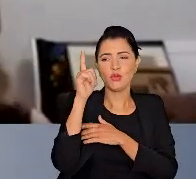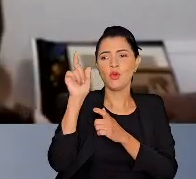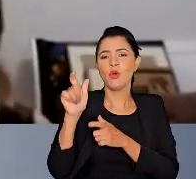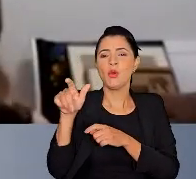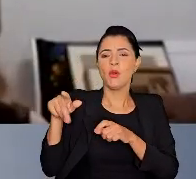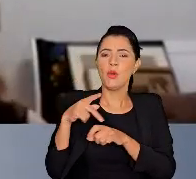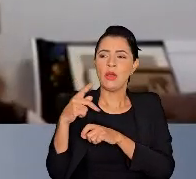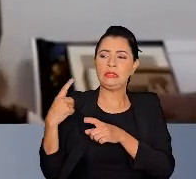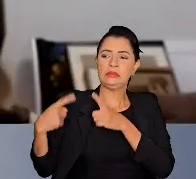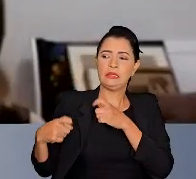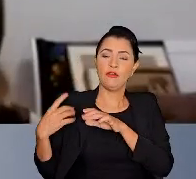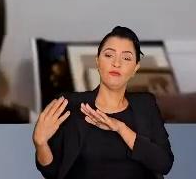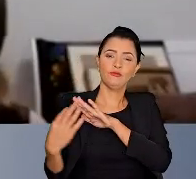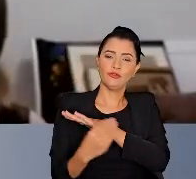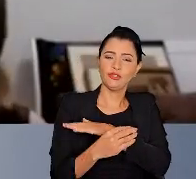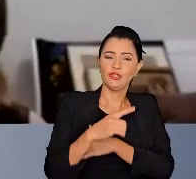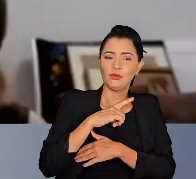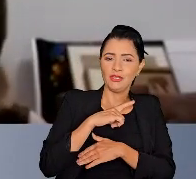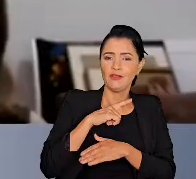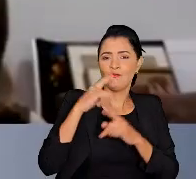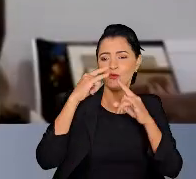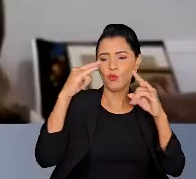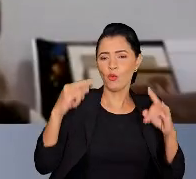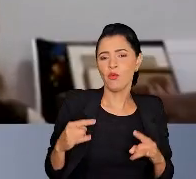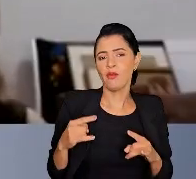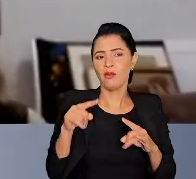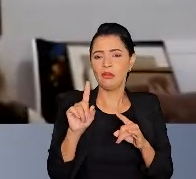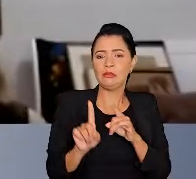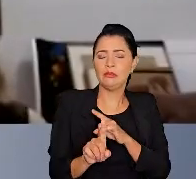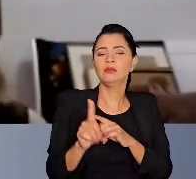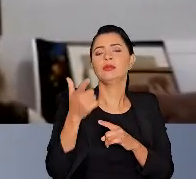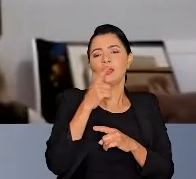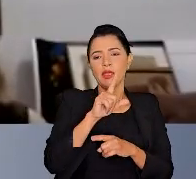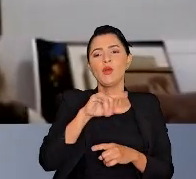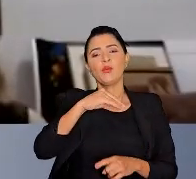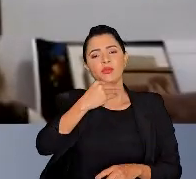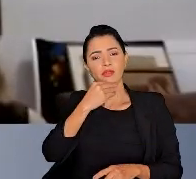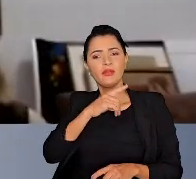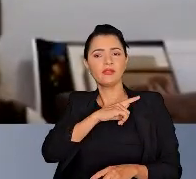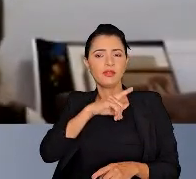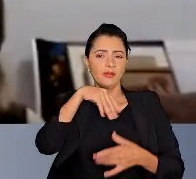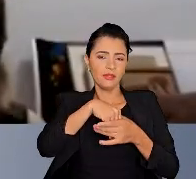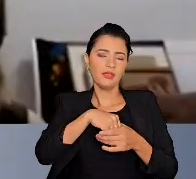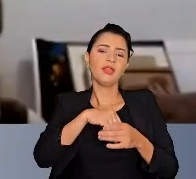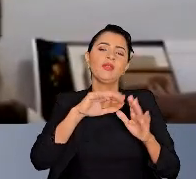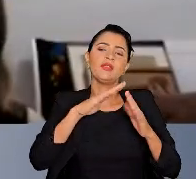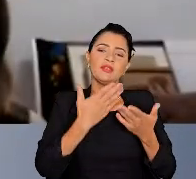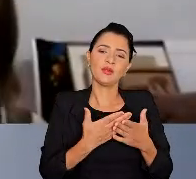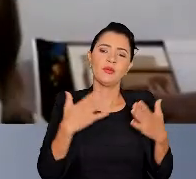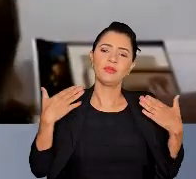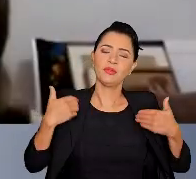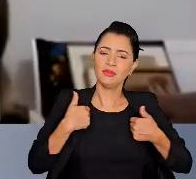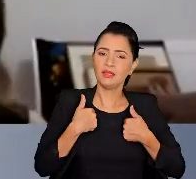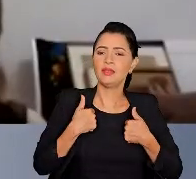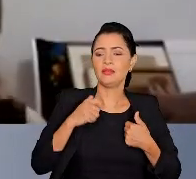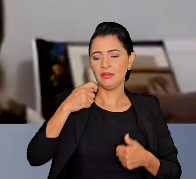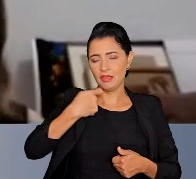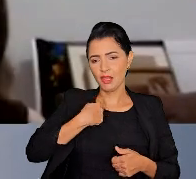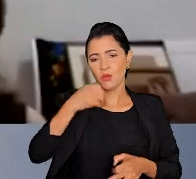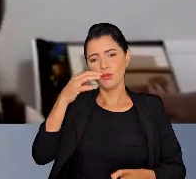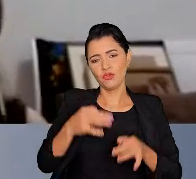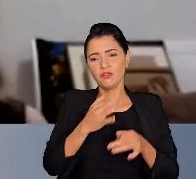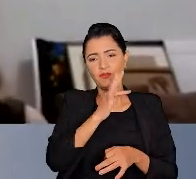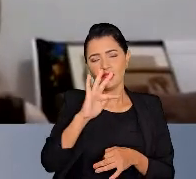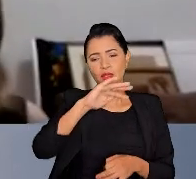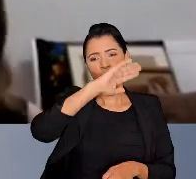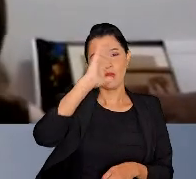da guerra, que passou por um campo de concentração, estou aqui com oportunidade dentro da escola de magistrado, sendo uma juíza federal num país